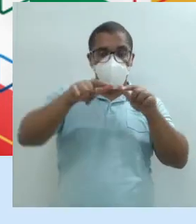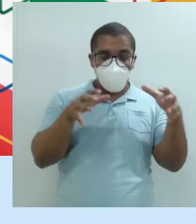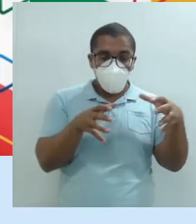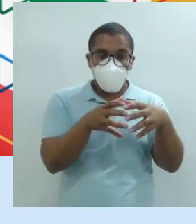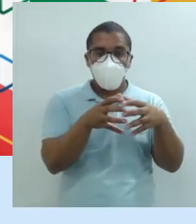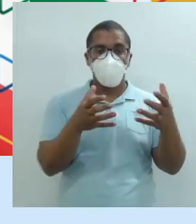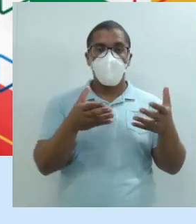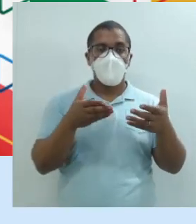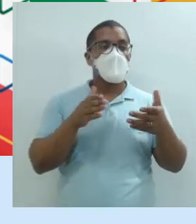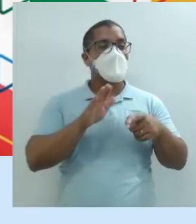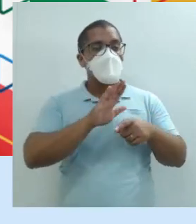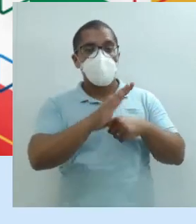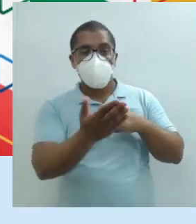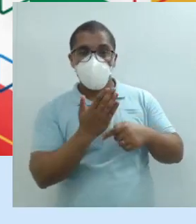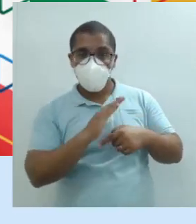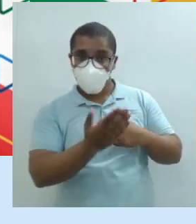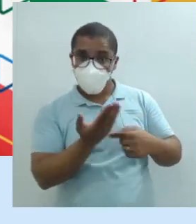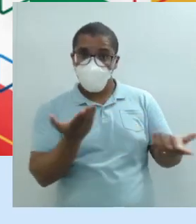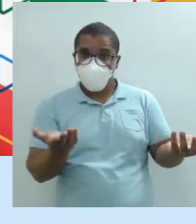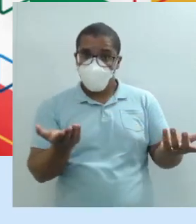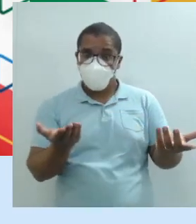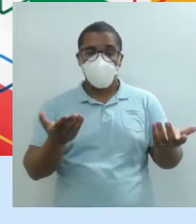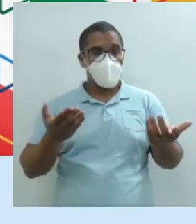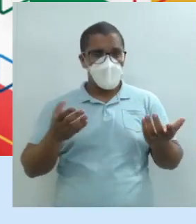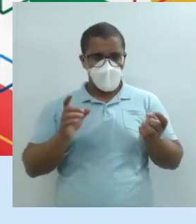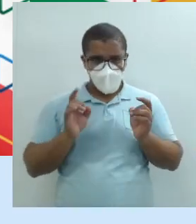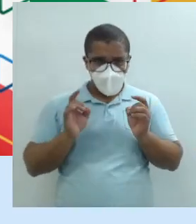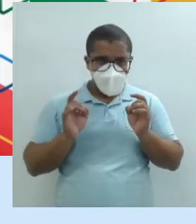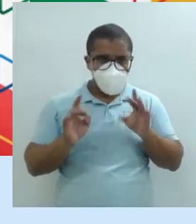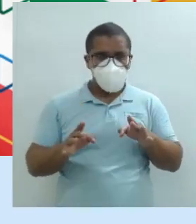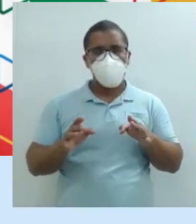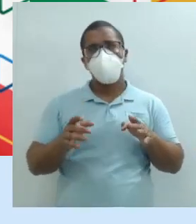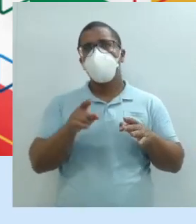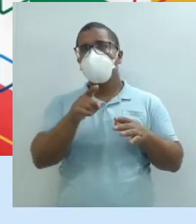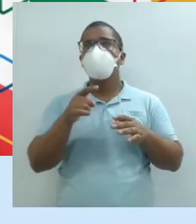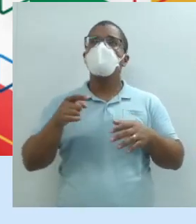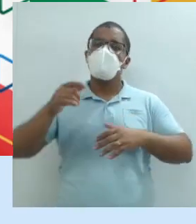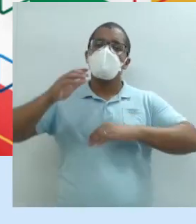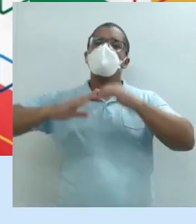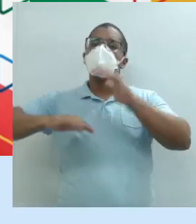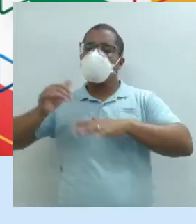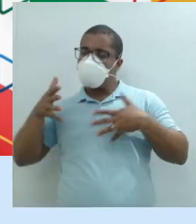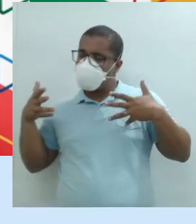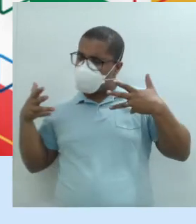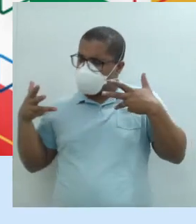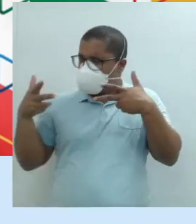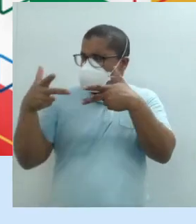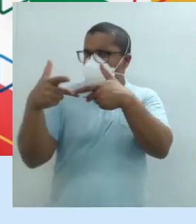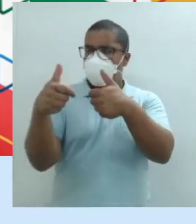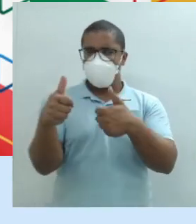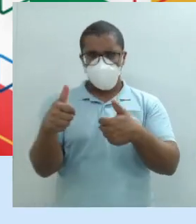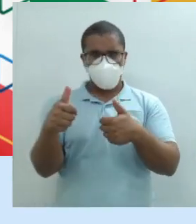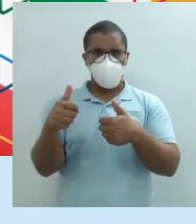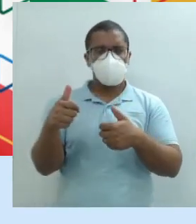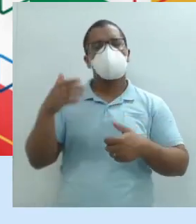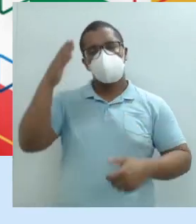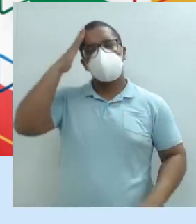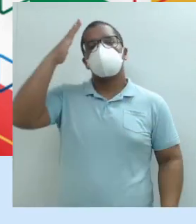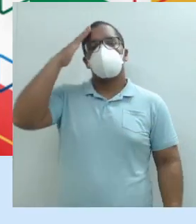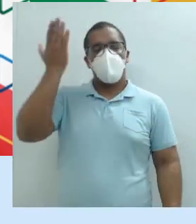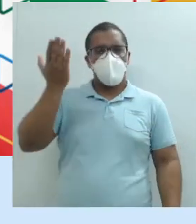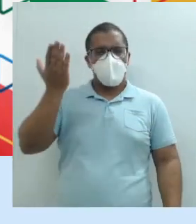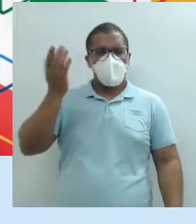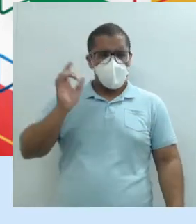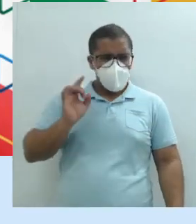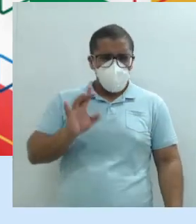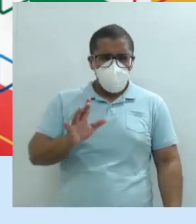equipe, cooperação. Então, não basta você ser excelente, né, na parte cognitiva.